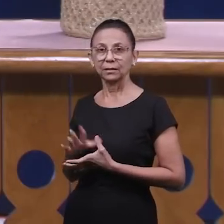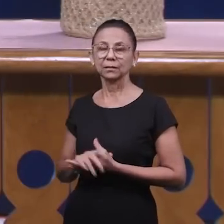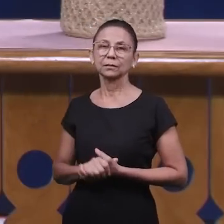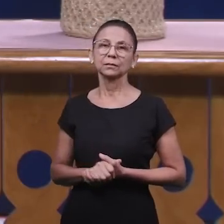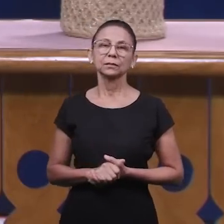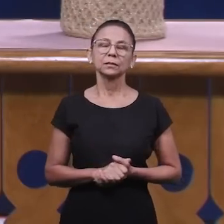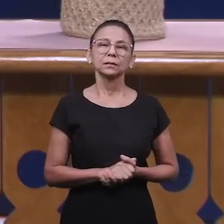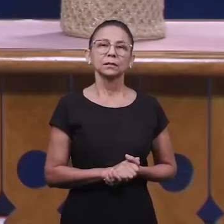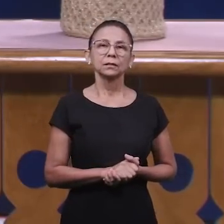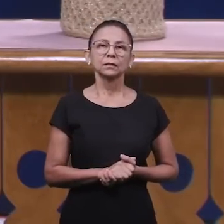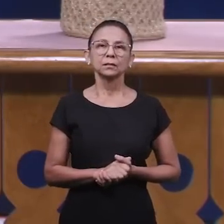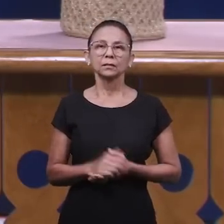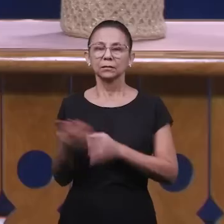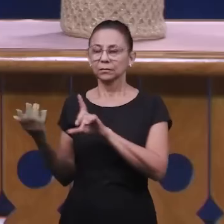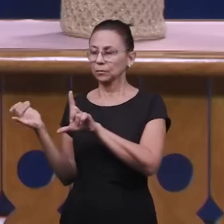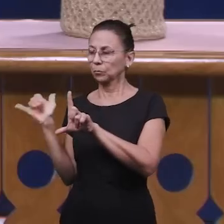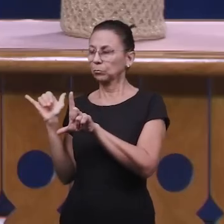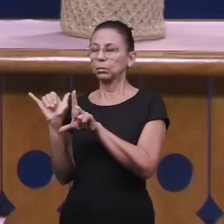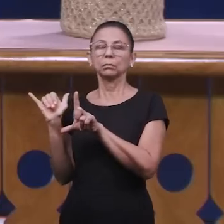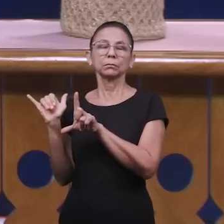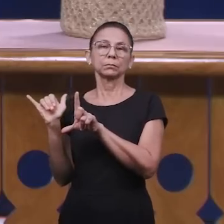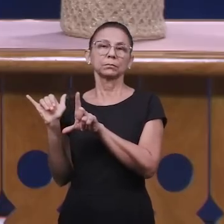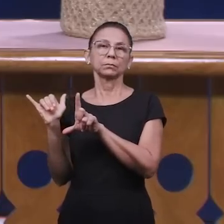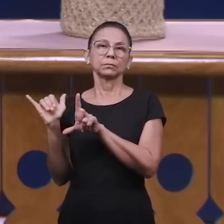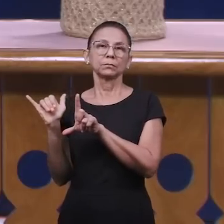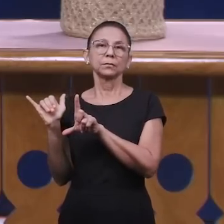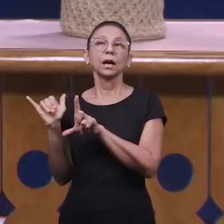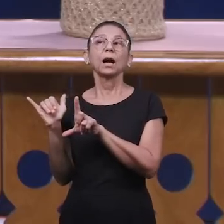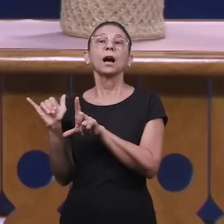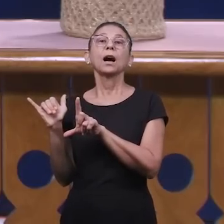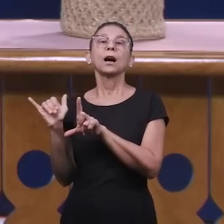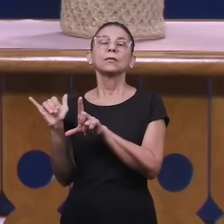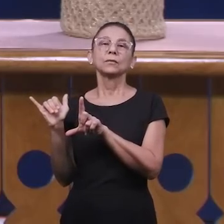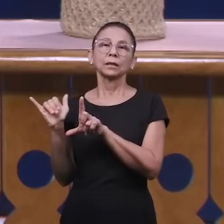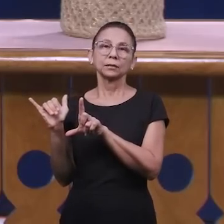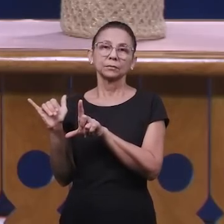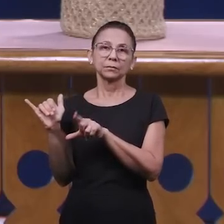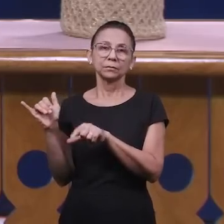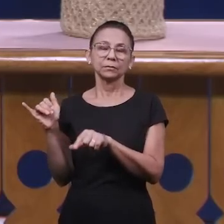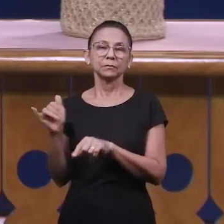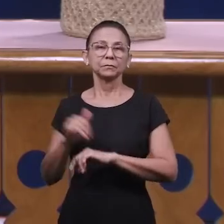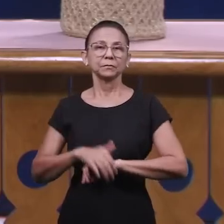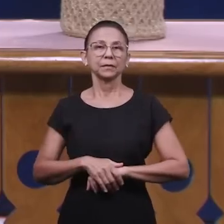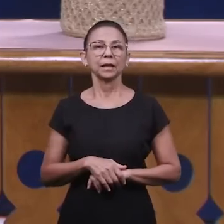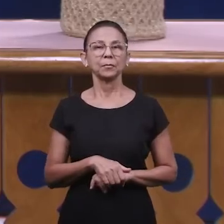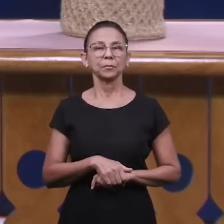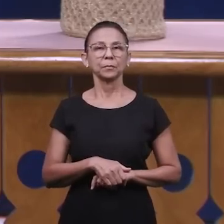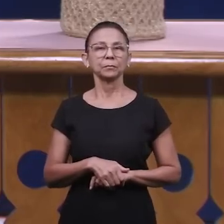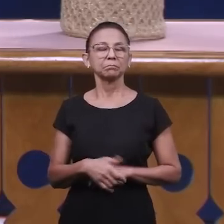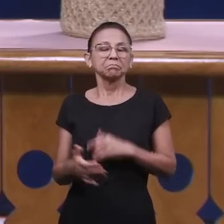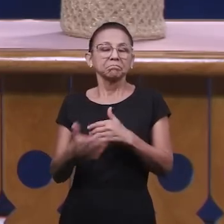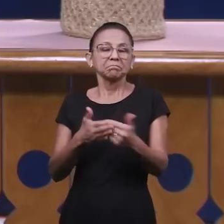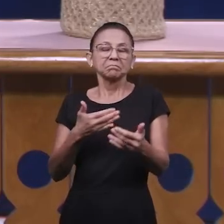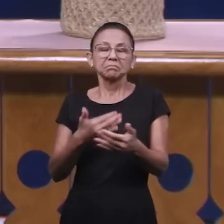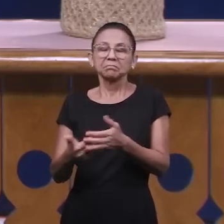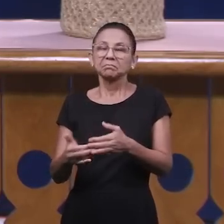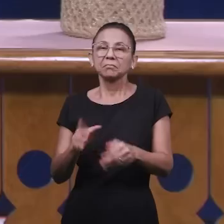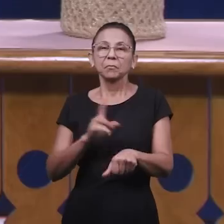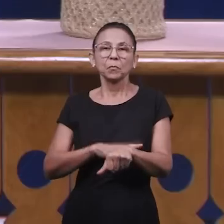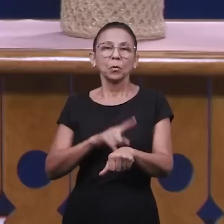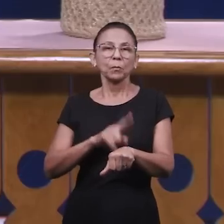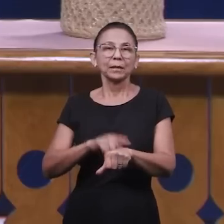uma pessoa para te atender, para te assistir. O que é que vai acontecer? Você vai poder compartilhar a sua